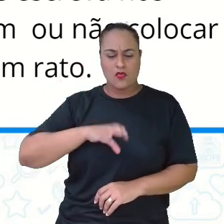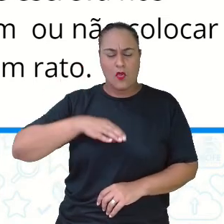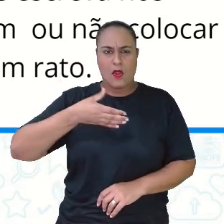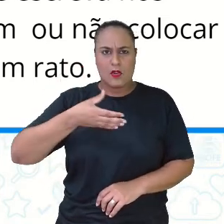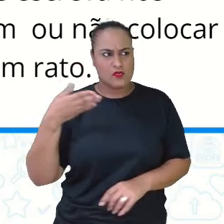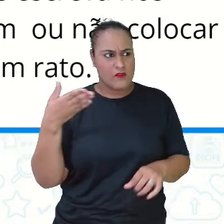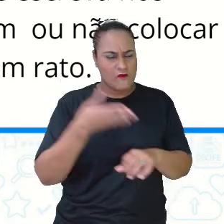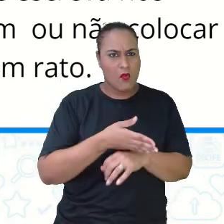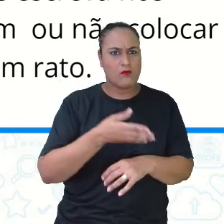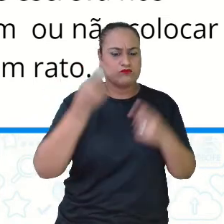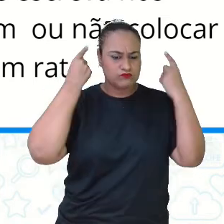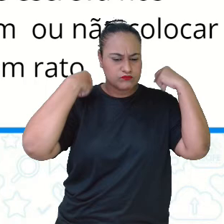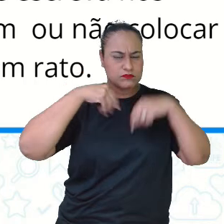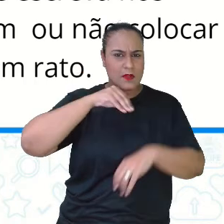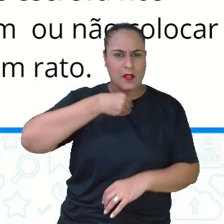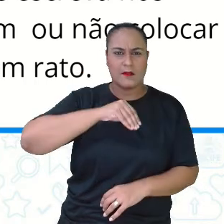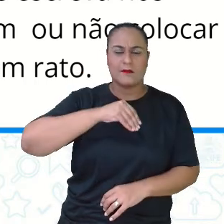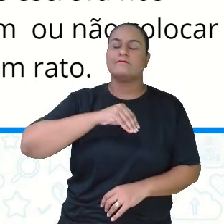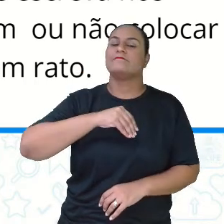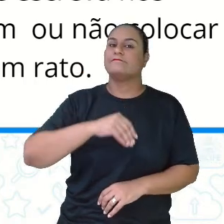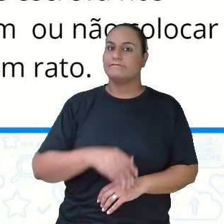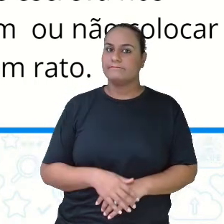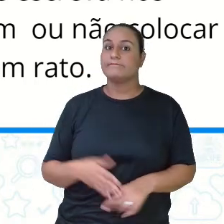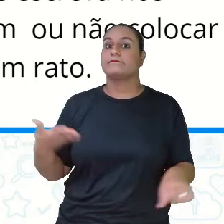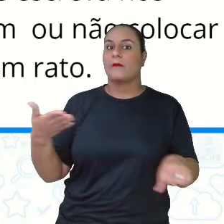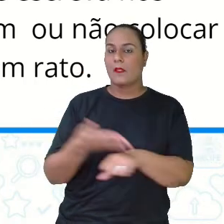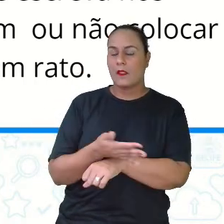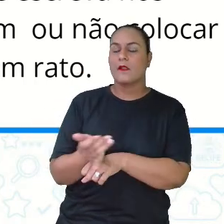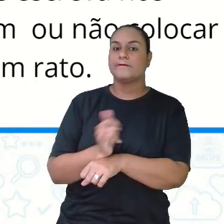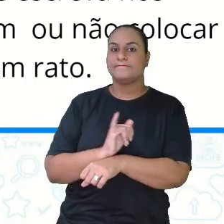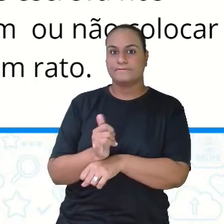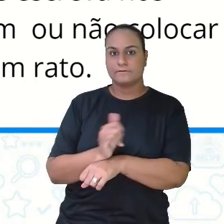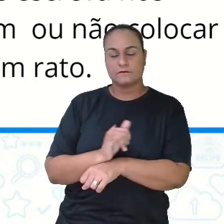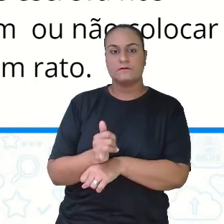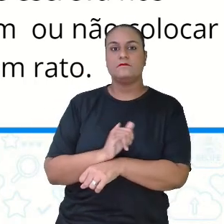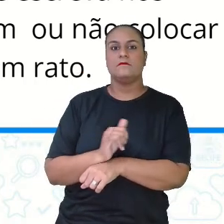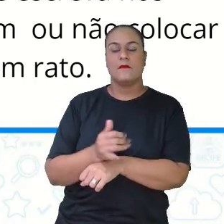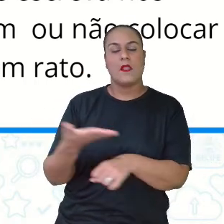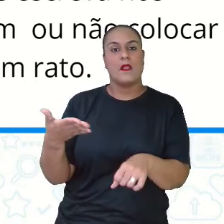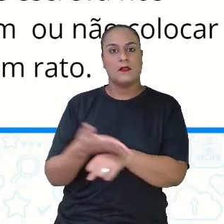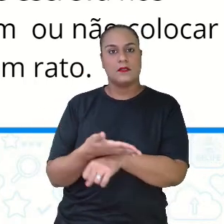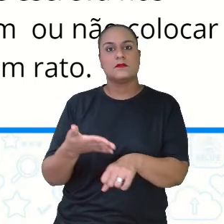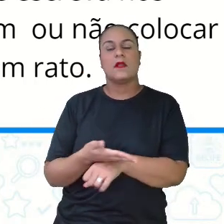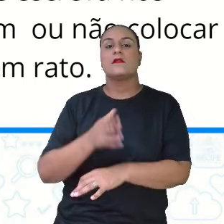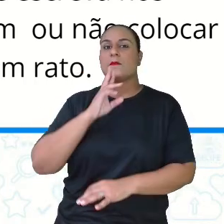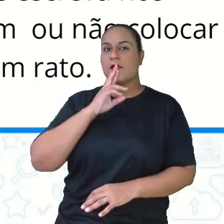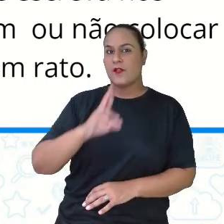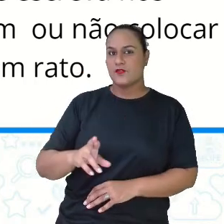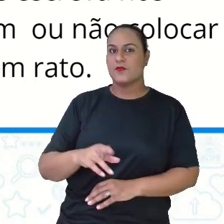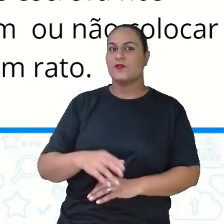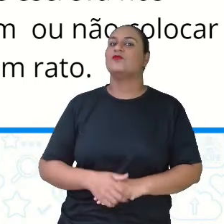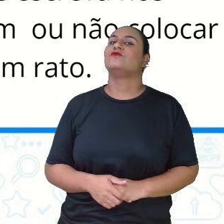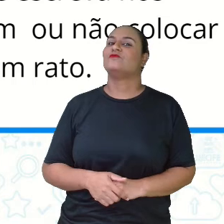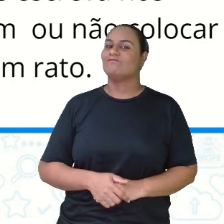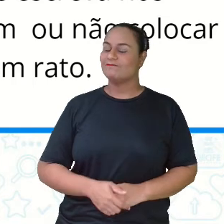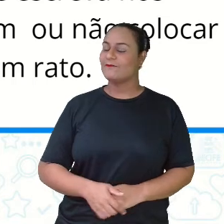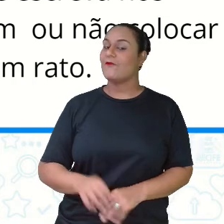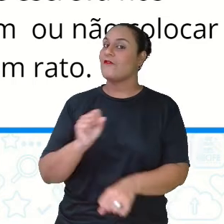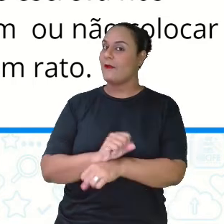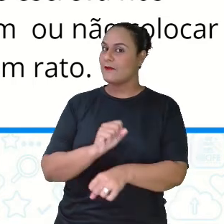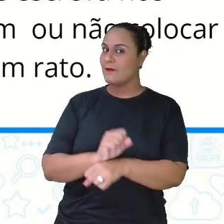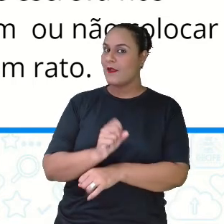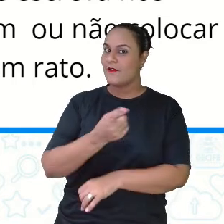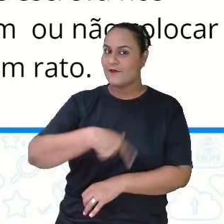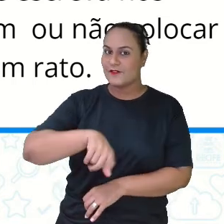vocês me dissessem isso. Então, você, lá no YouTube, na nossa aula, acessa e coloca a resposta. Vou ficar esperando,